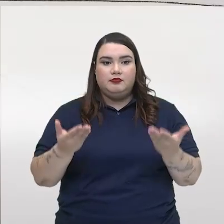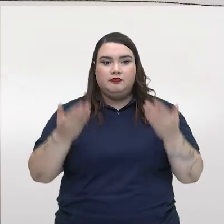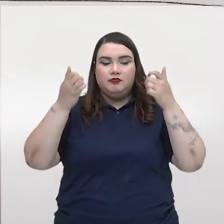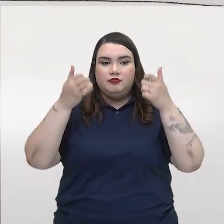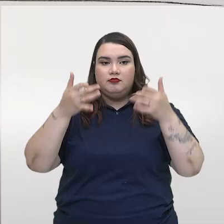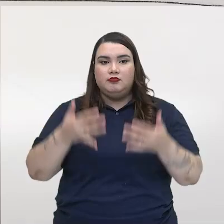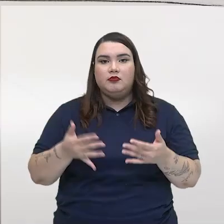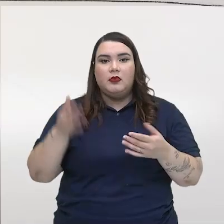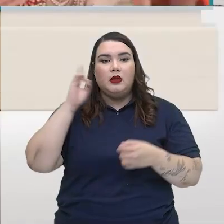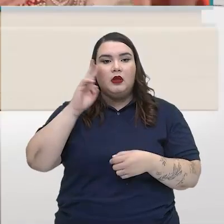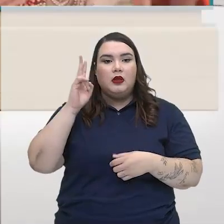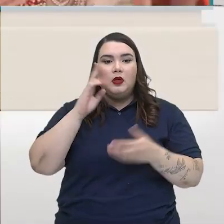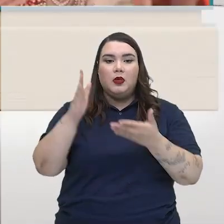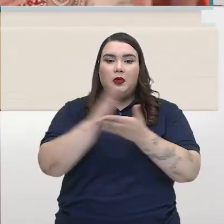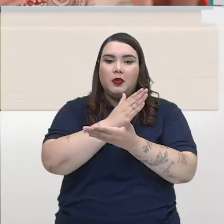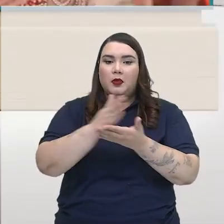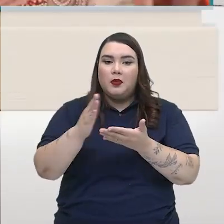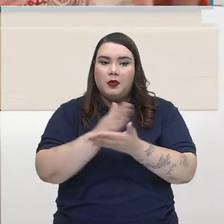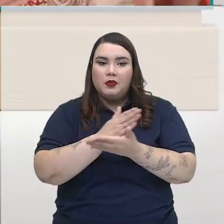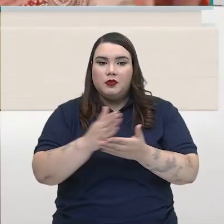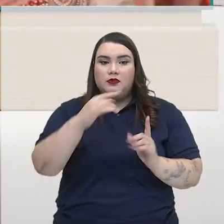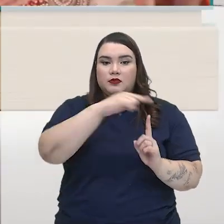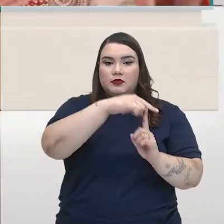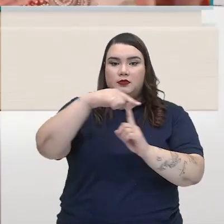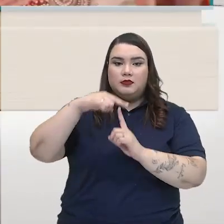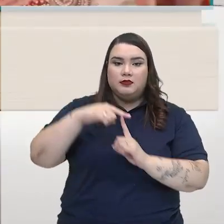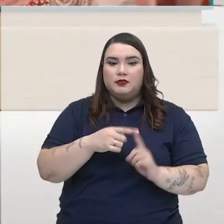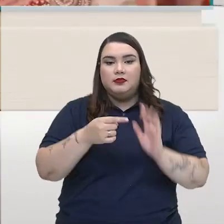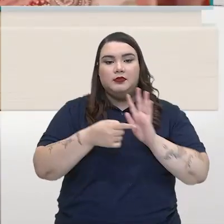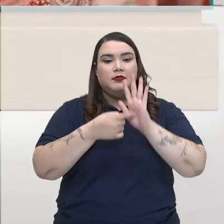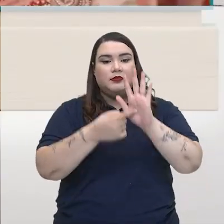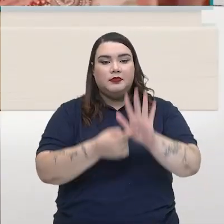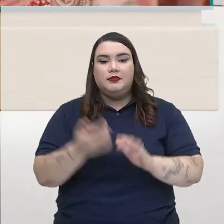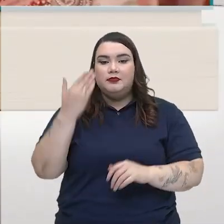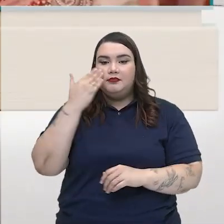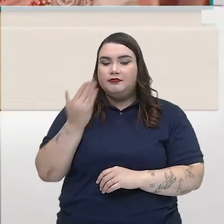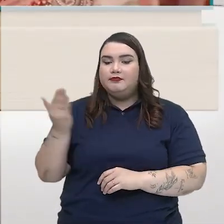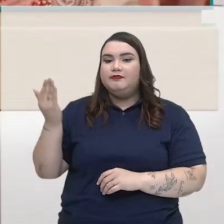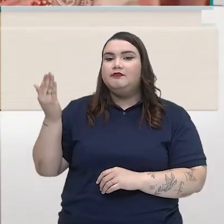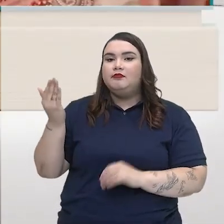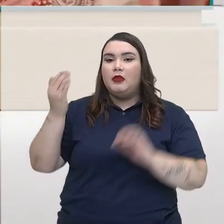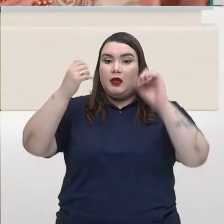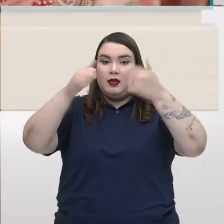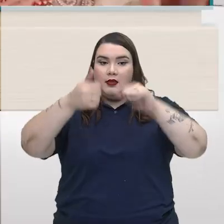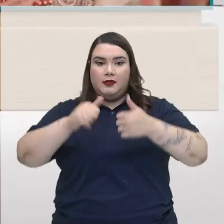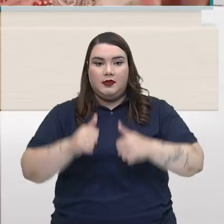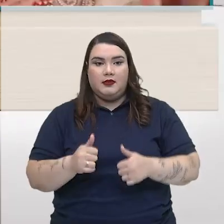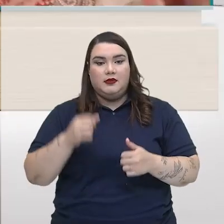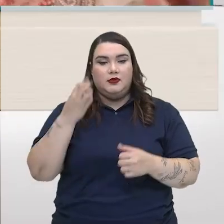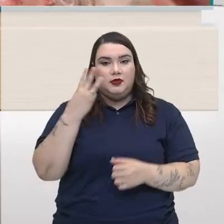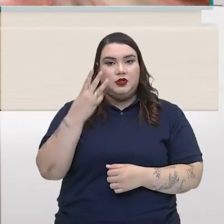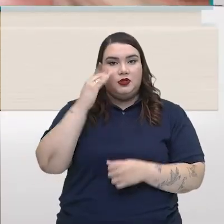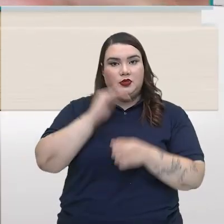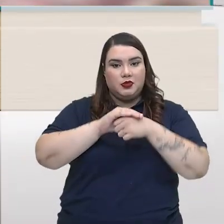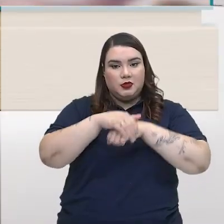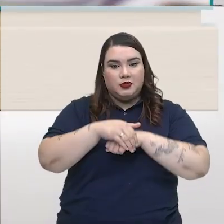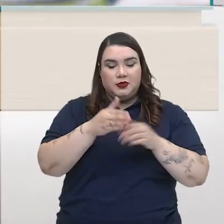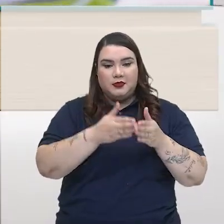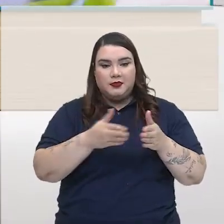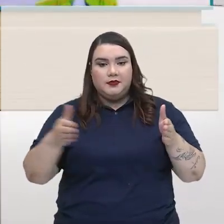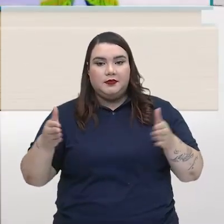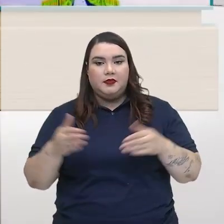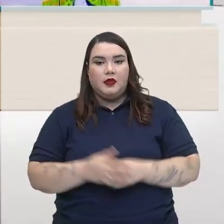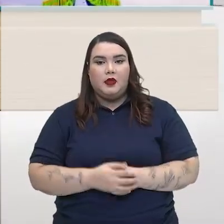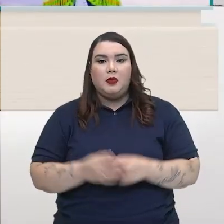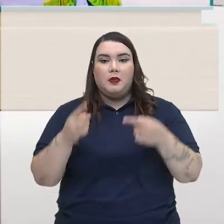alguns dos itens que são julgados e avaliados durante as 3 noites, começando pelo